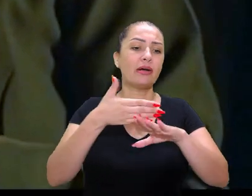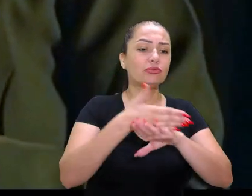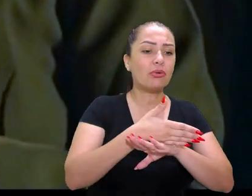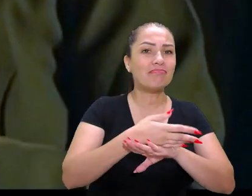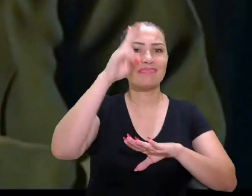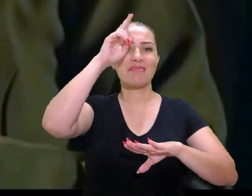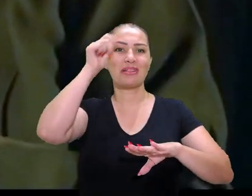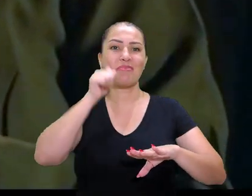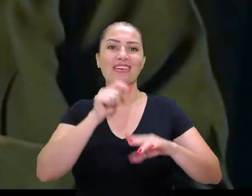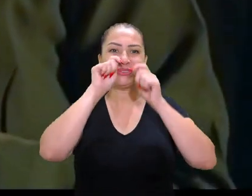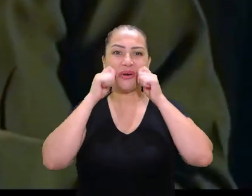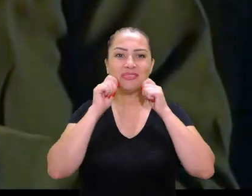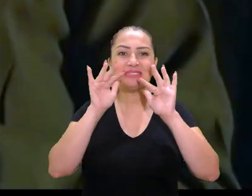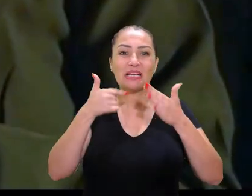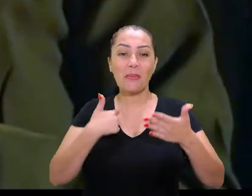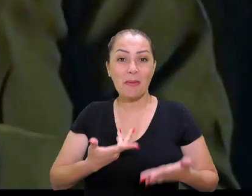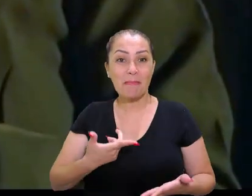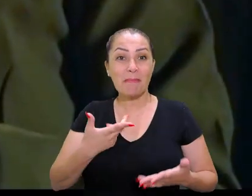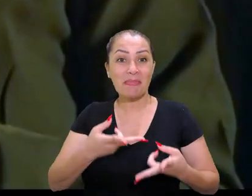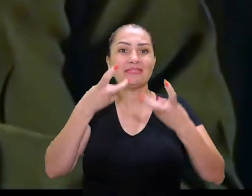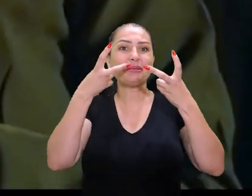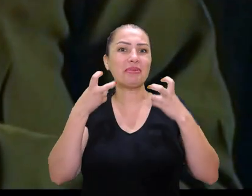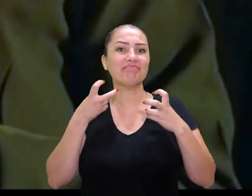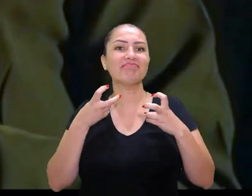assim, eu percebi. Eu